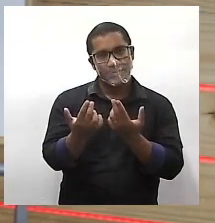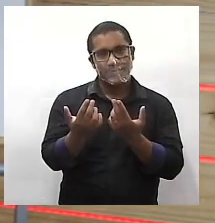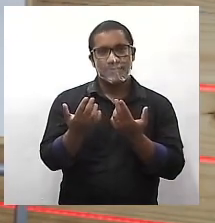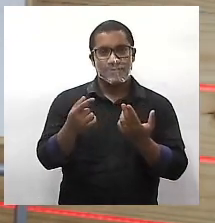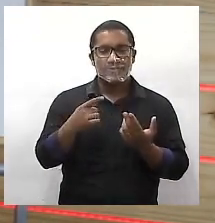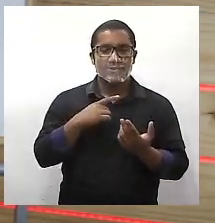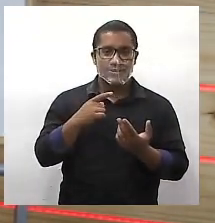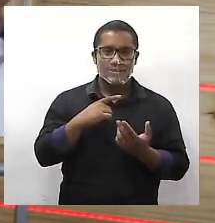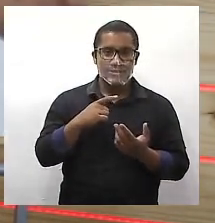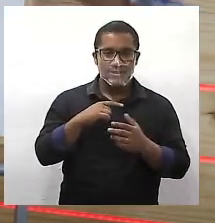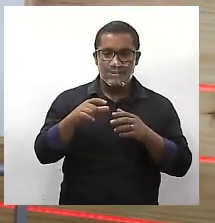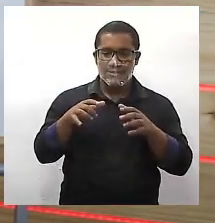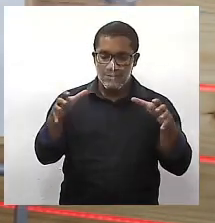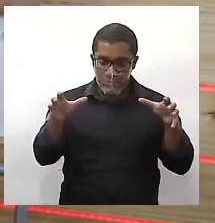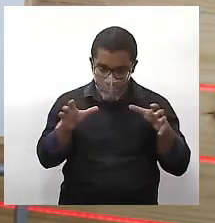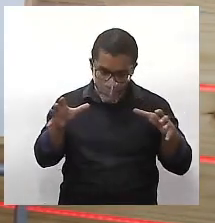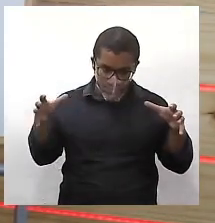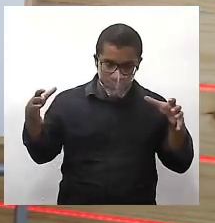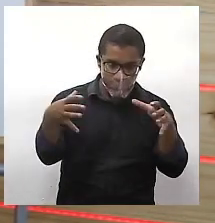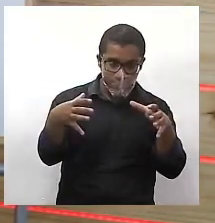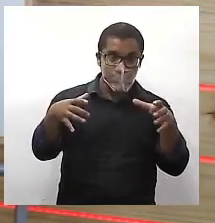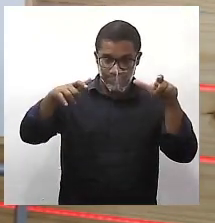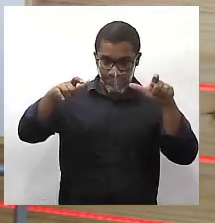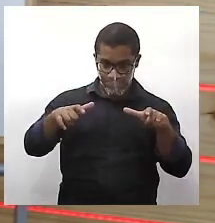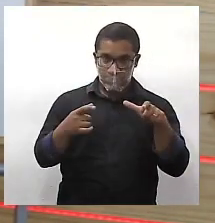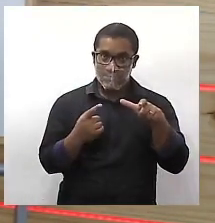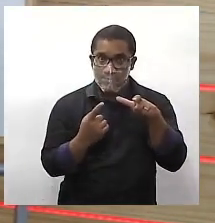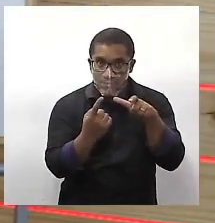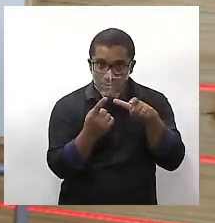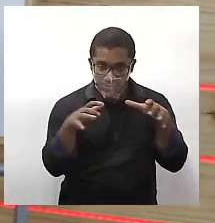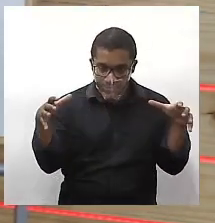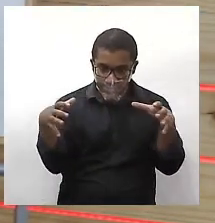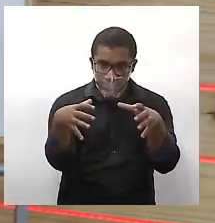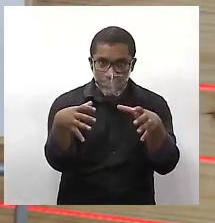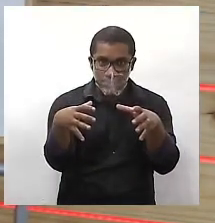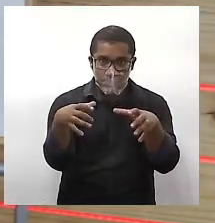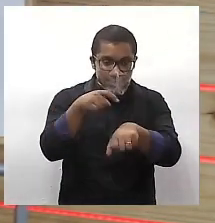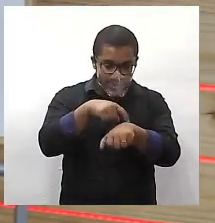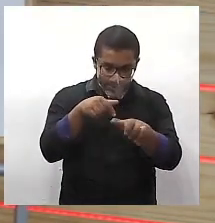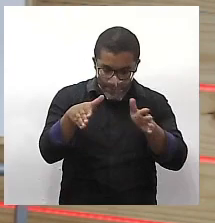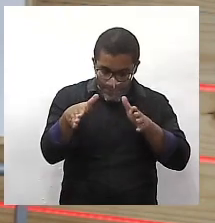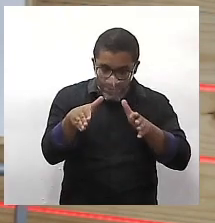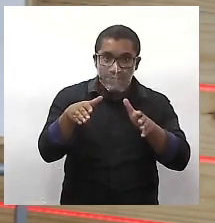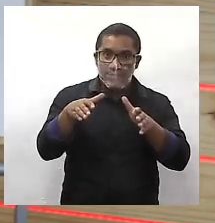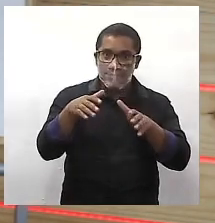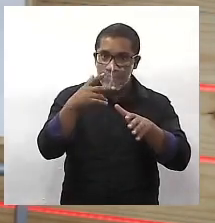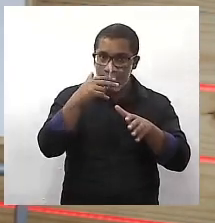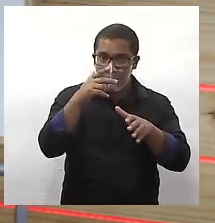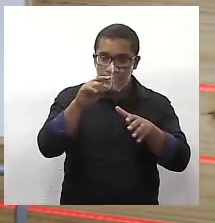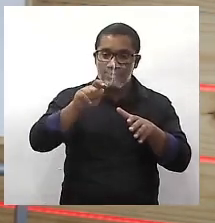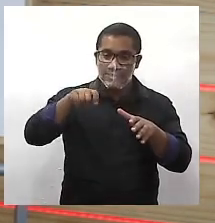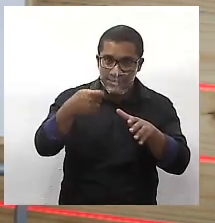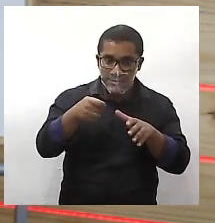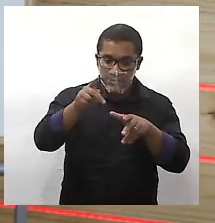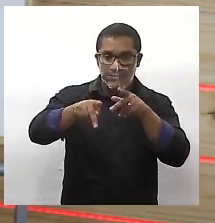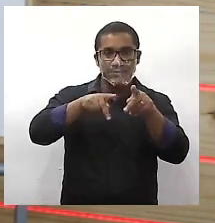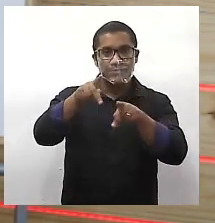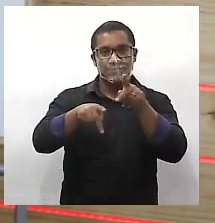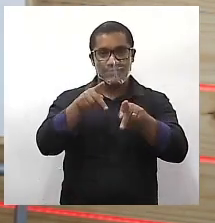desses indivíduos, no mesmo espaço, no mesmo intervalo de tempo, tu chama de população.